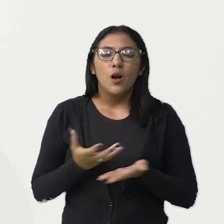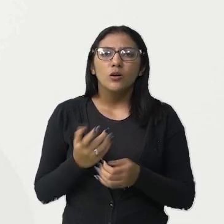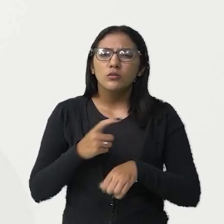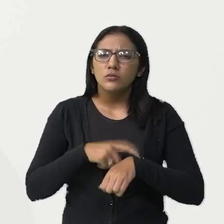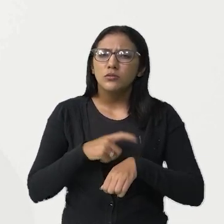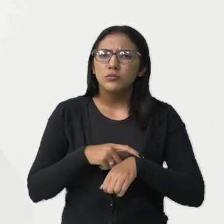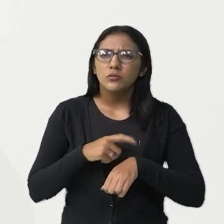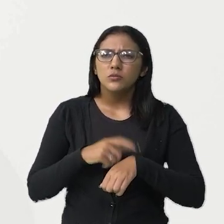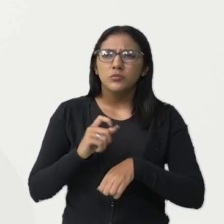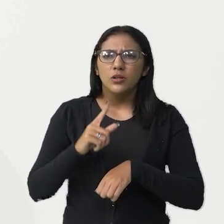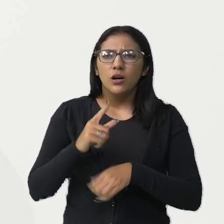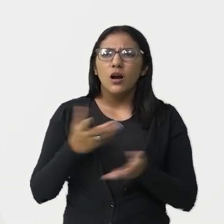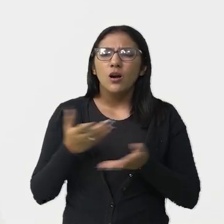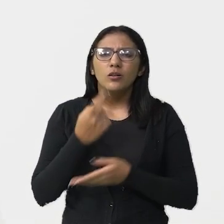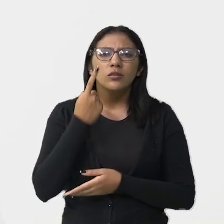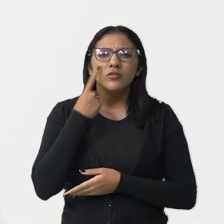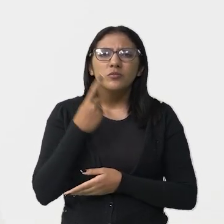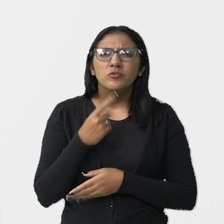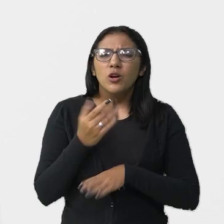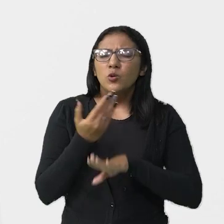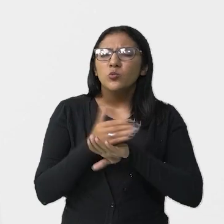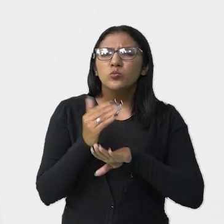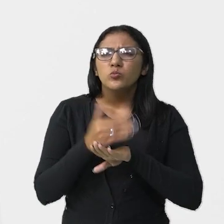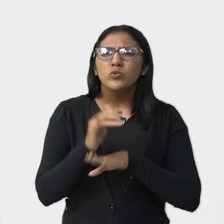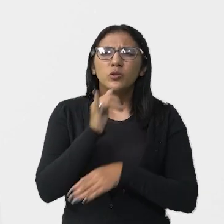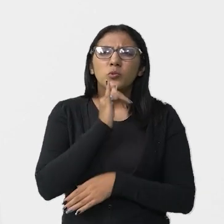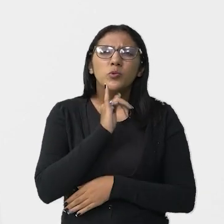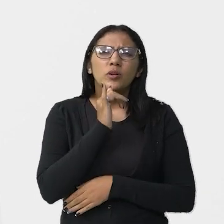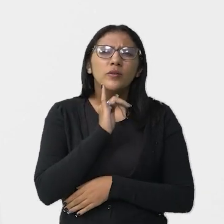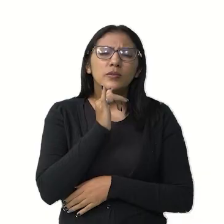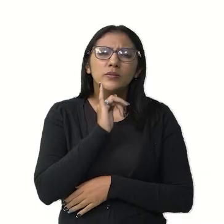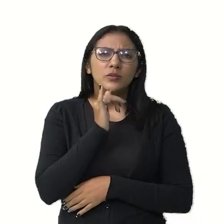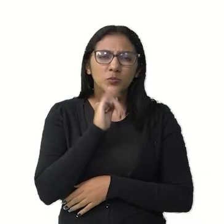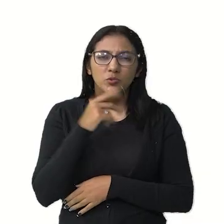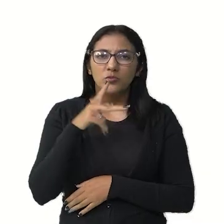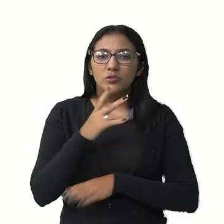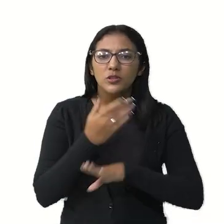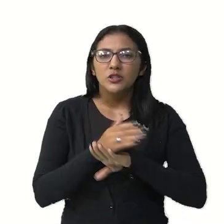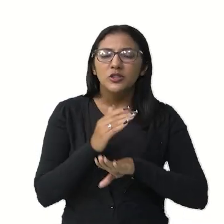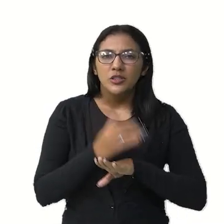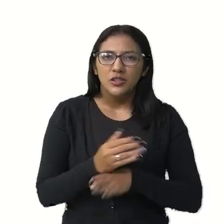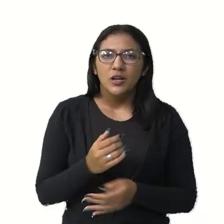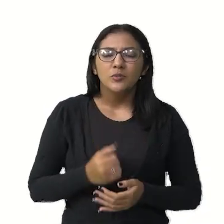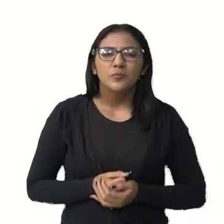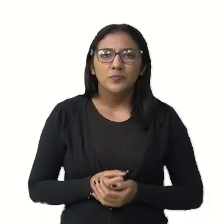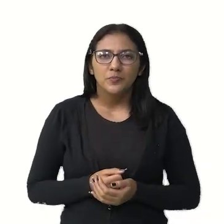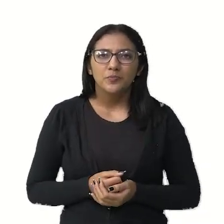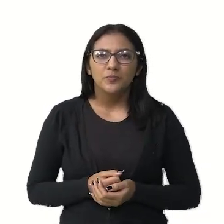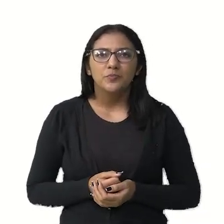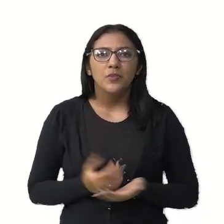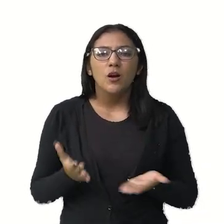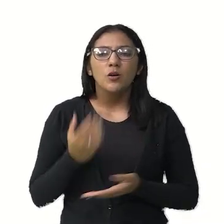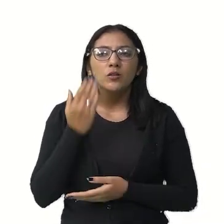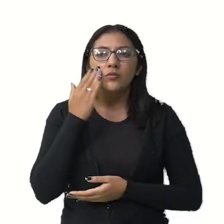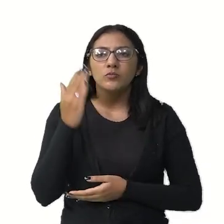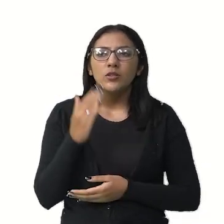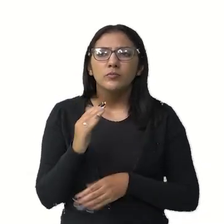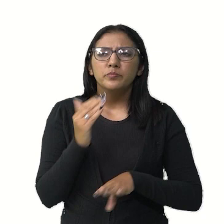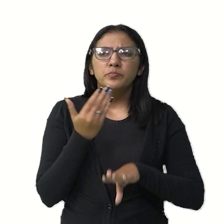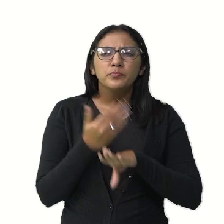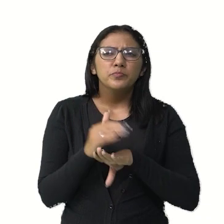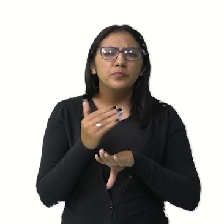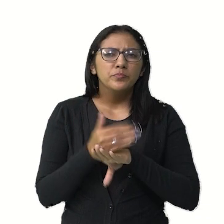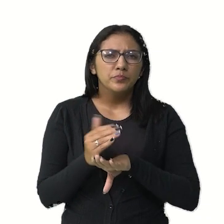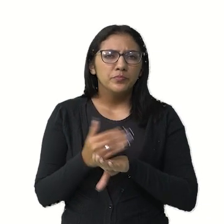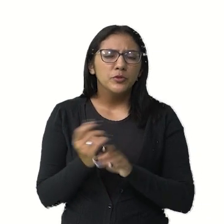Vamos providenciar aqui então alguns exemplos adicionais. Vou pedir aqui para colocar aí no quadro branco. Nós vamos colocar